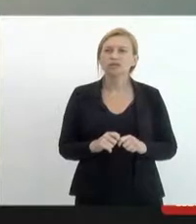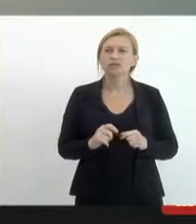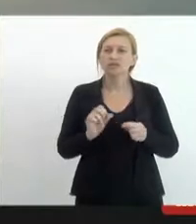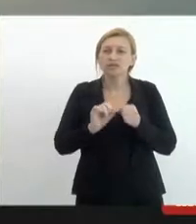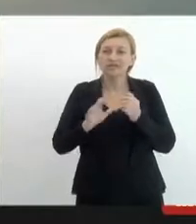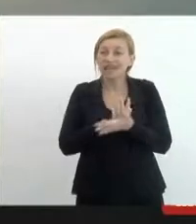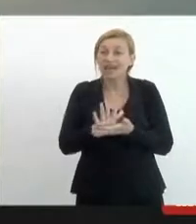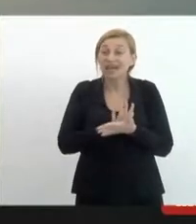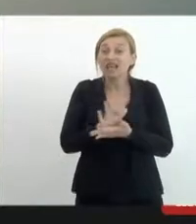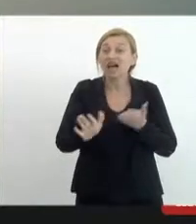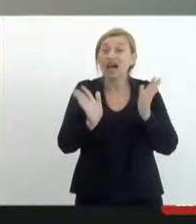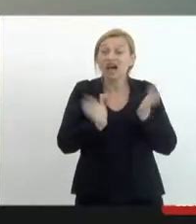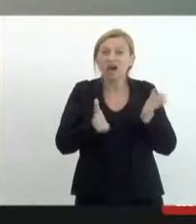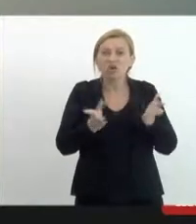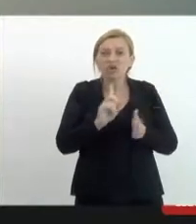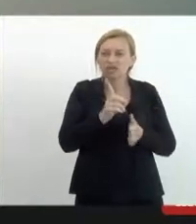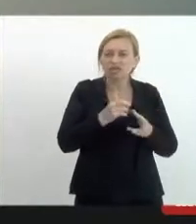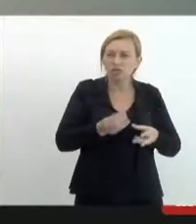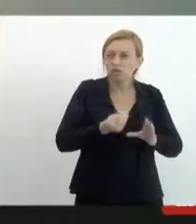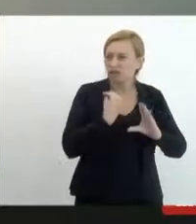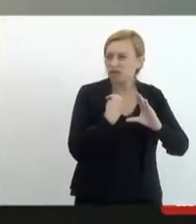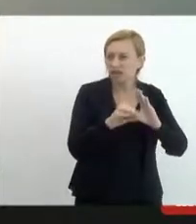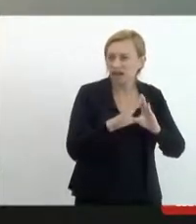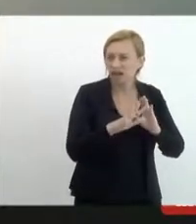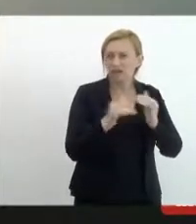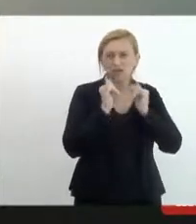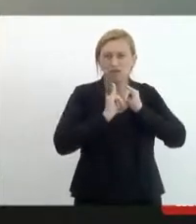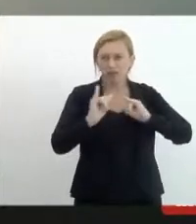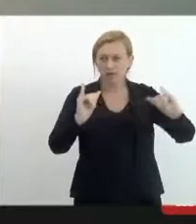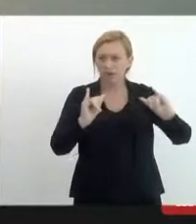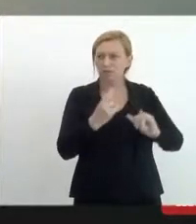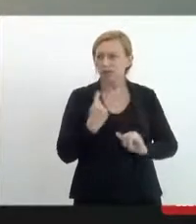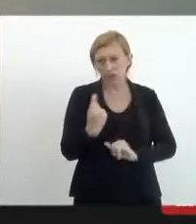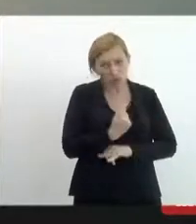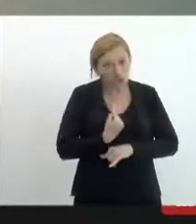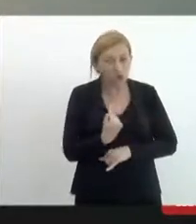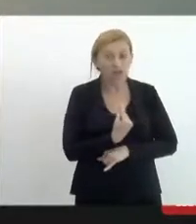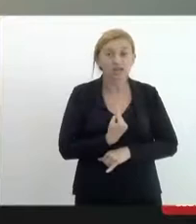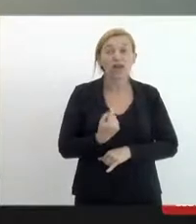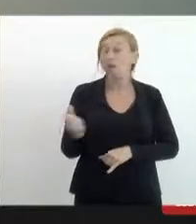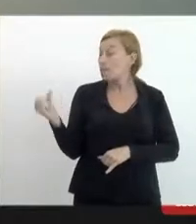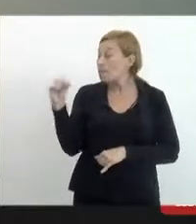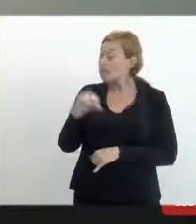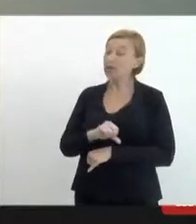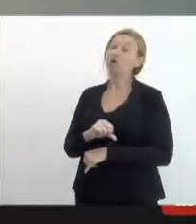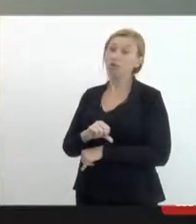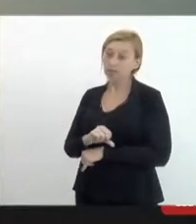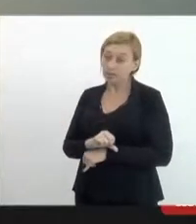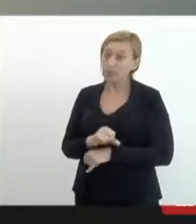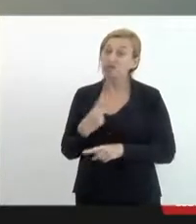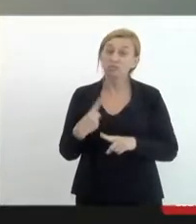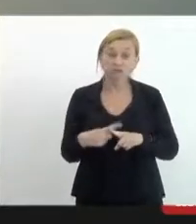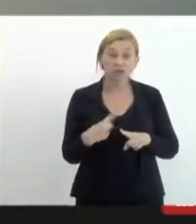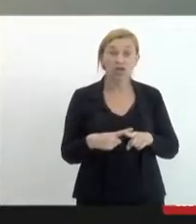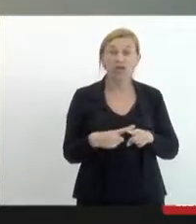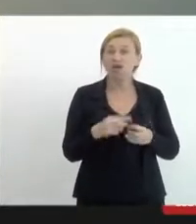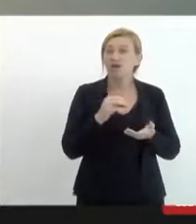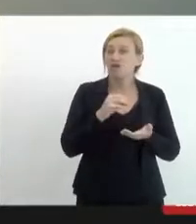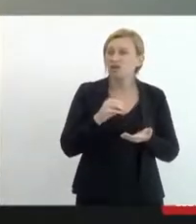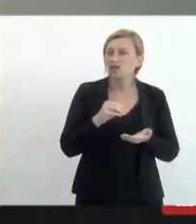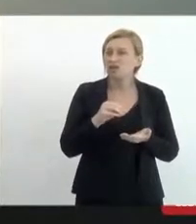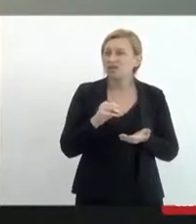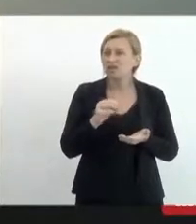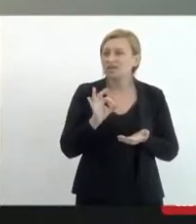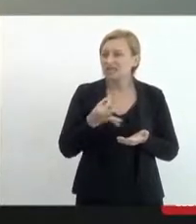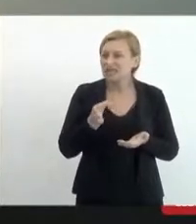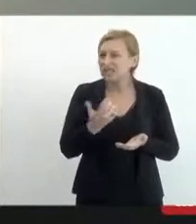nada. Agora, não entregar a informação para nós, tá? Assim, é o pior do cenário, porque gera muita certeza. Sempre que